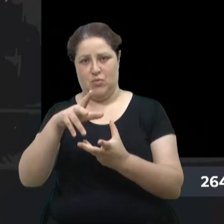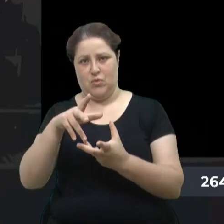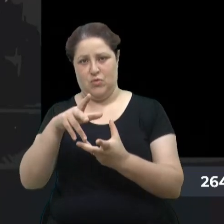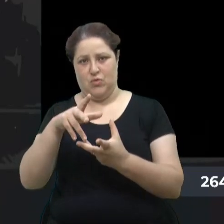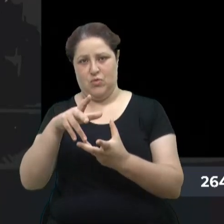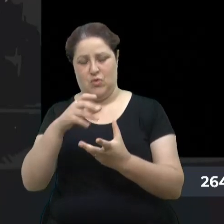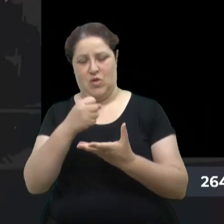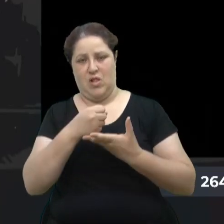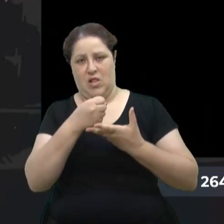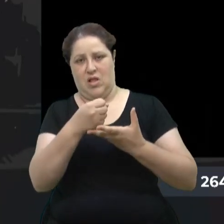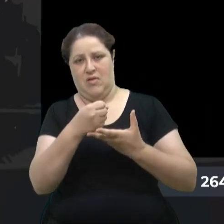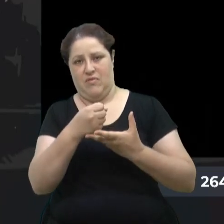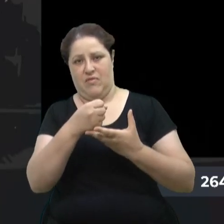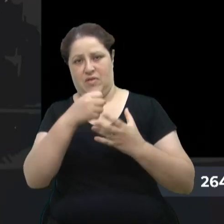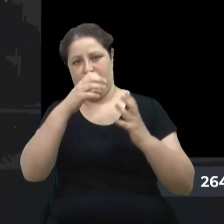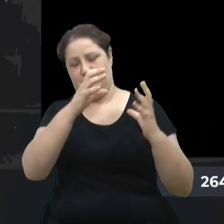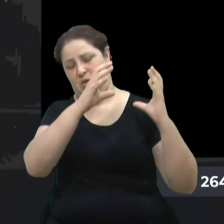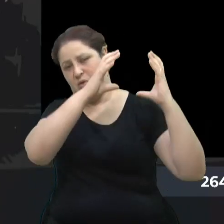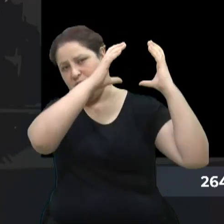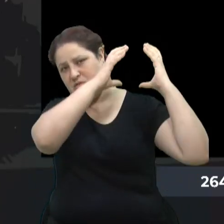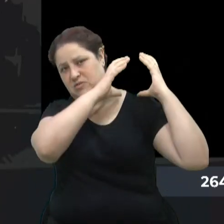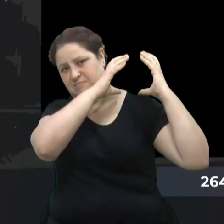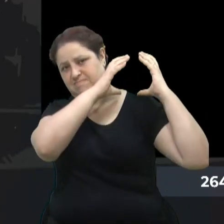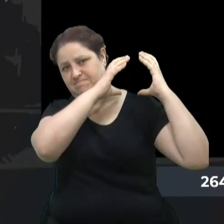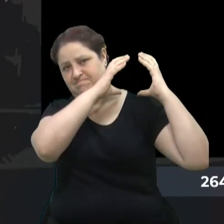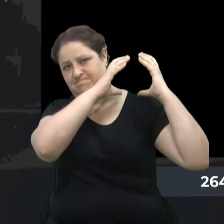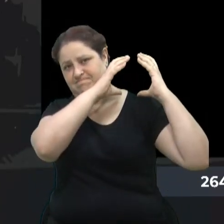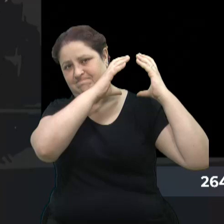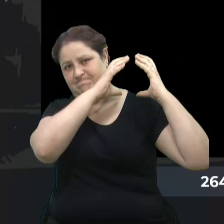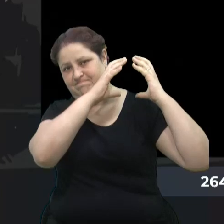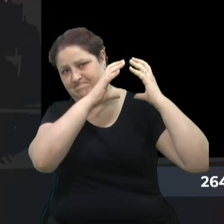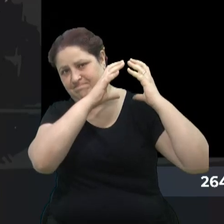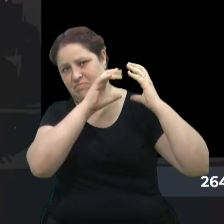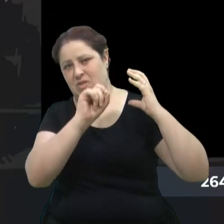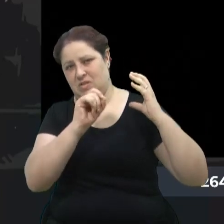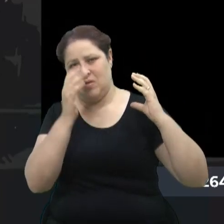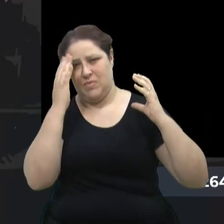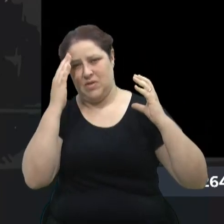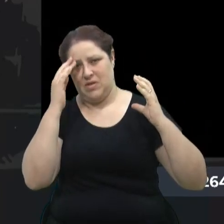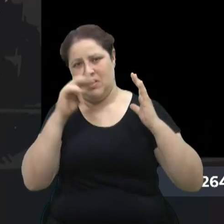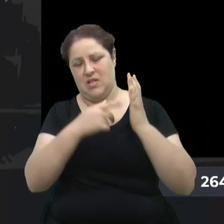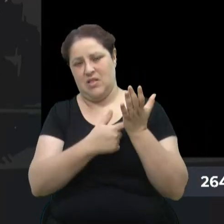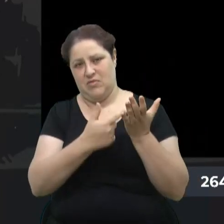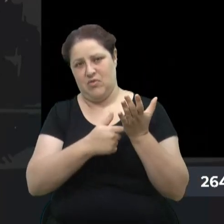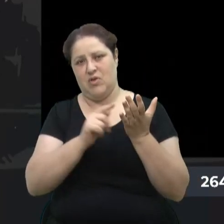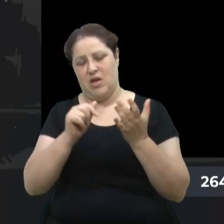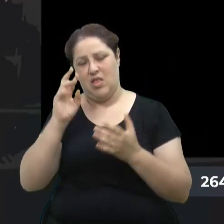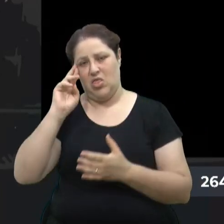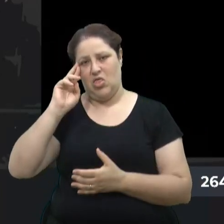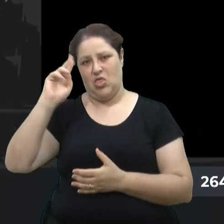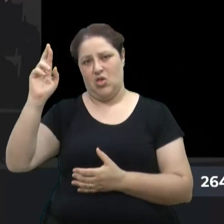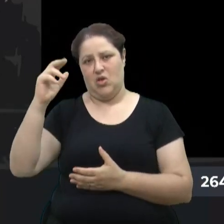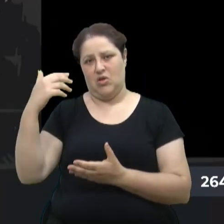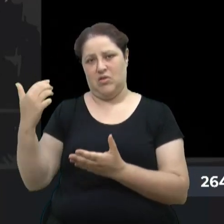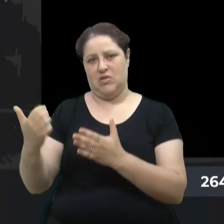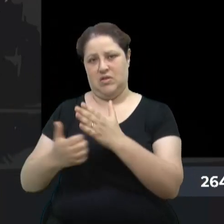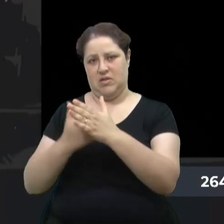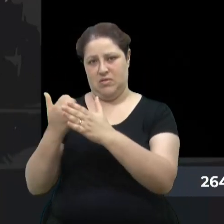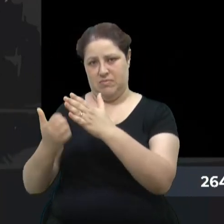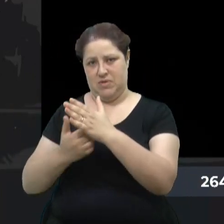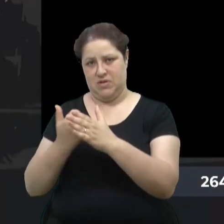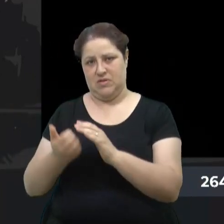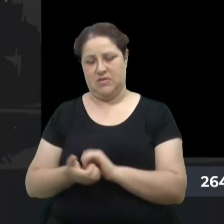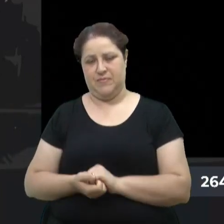Atlas carrega o peso do mundo nas costas. Você sabe quem é nesse livro? É o empresário. Nesse